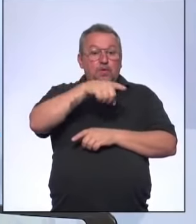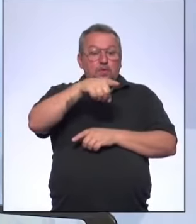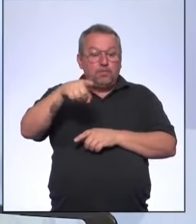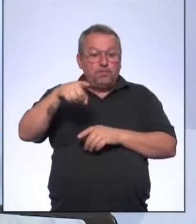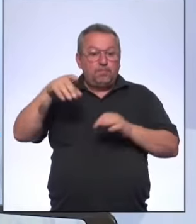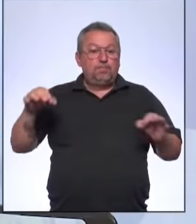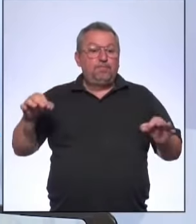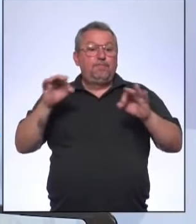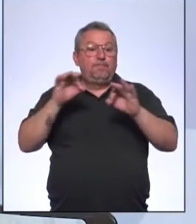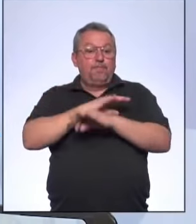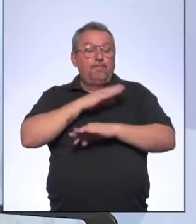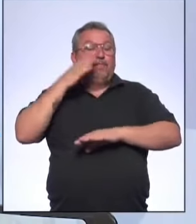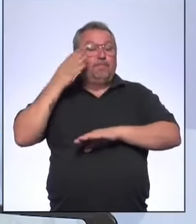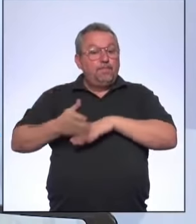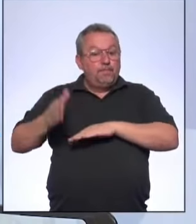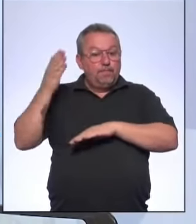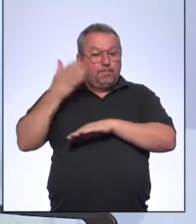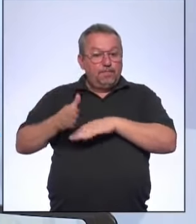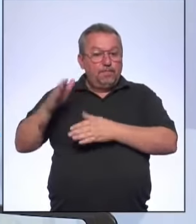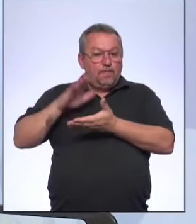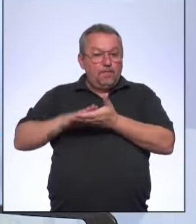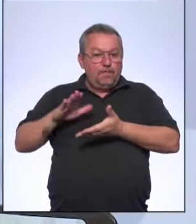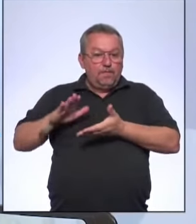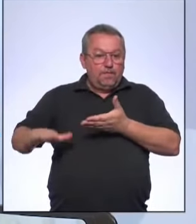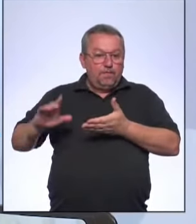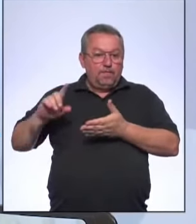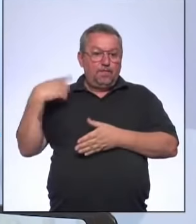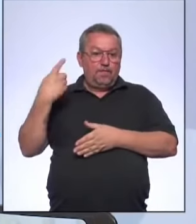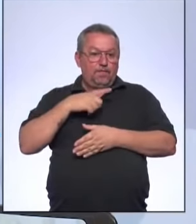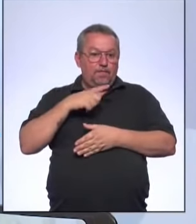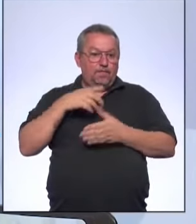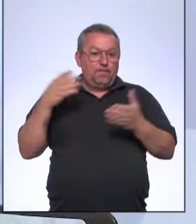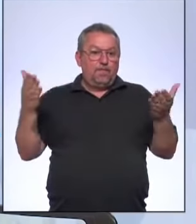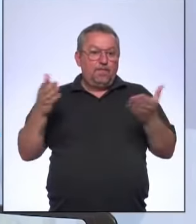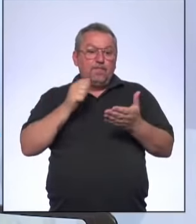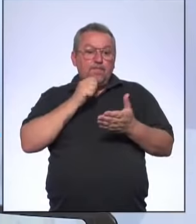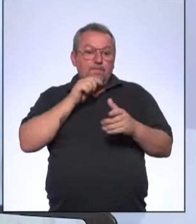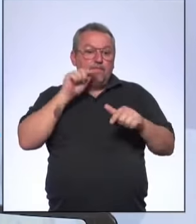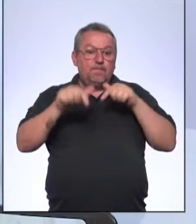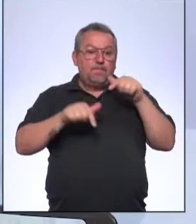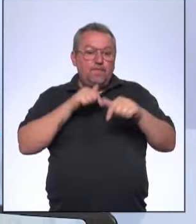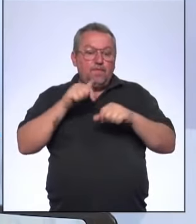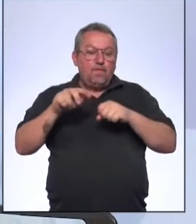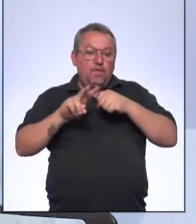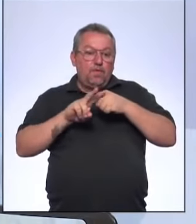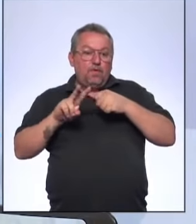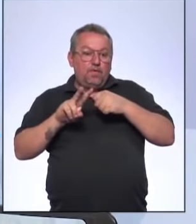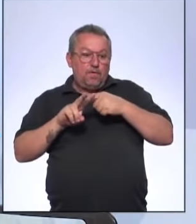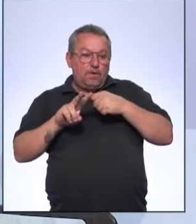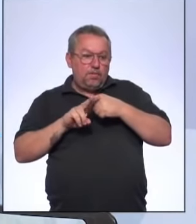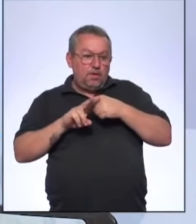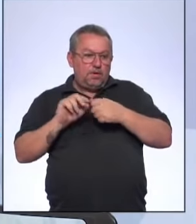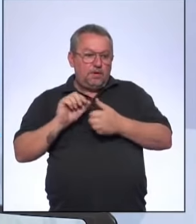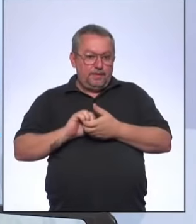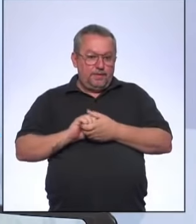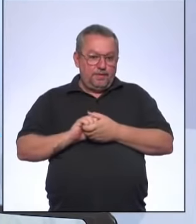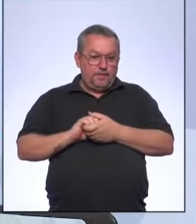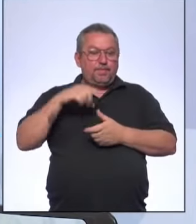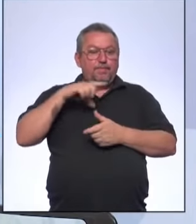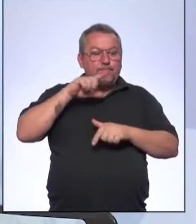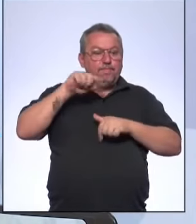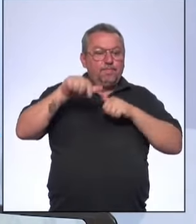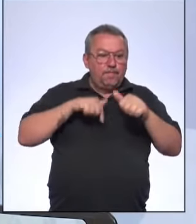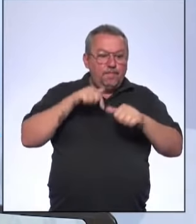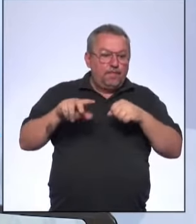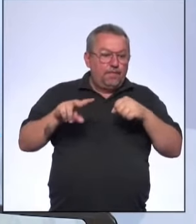vocês completarem esse exercício por enquanto nós estamos ainda trabalhando vou que do larry né estamos